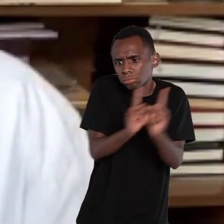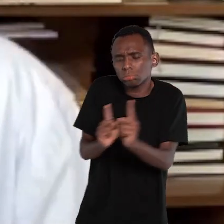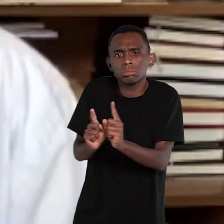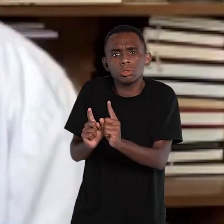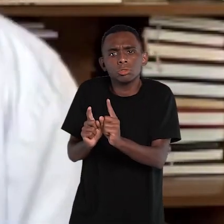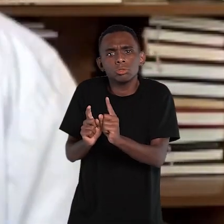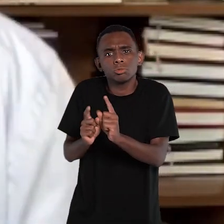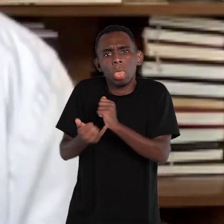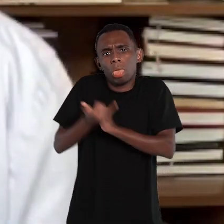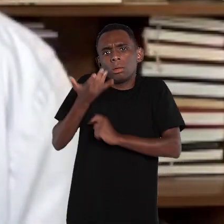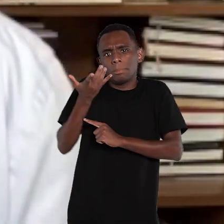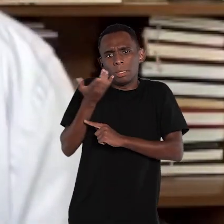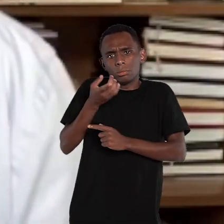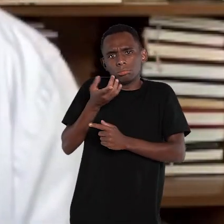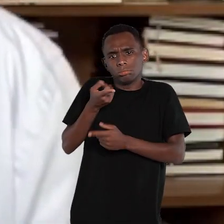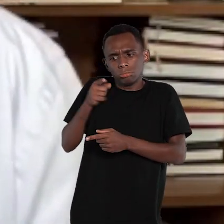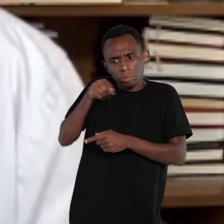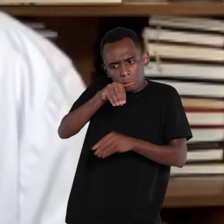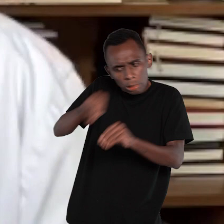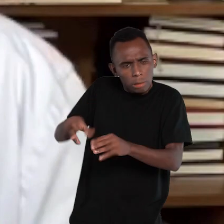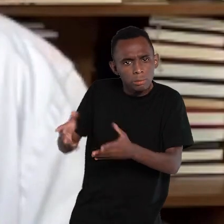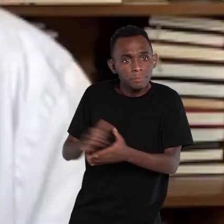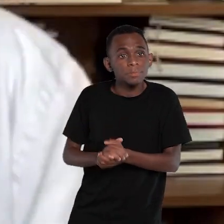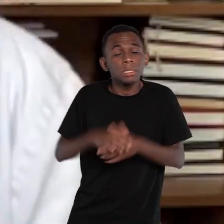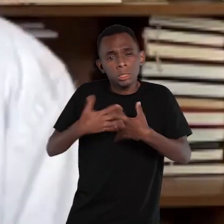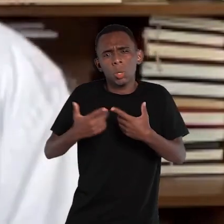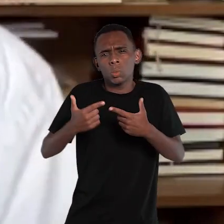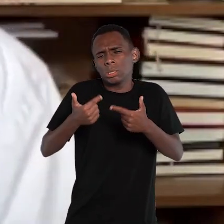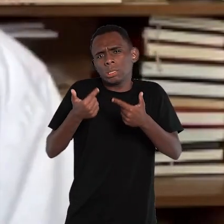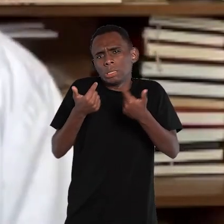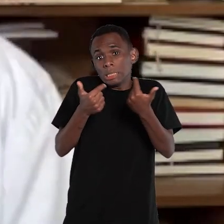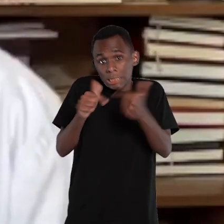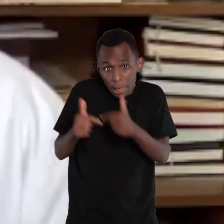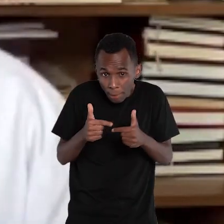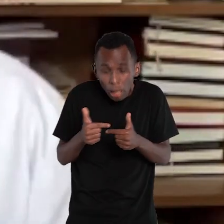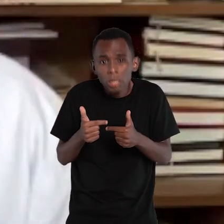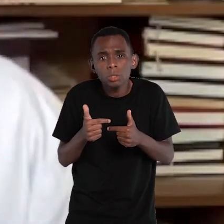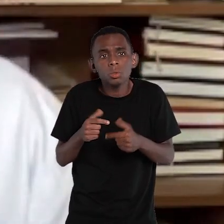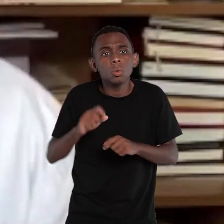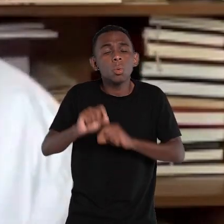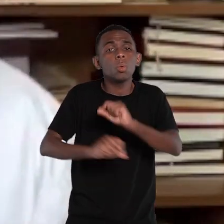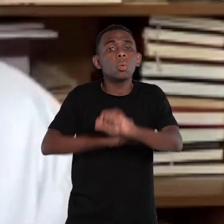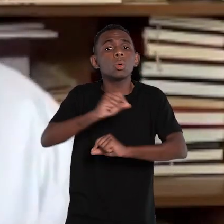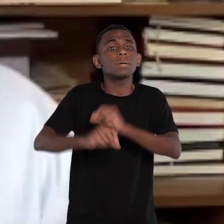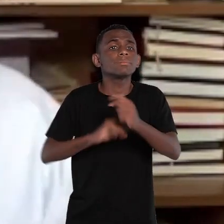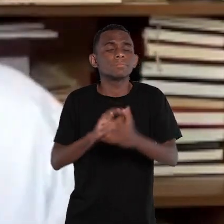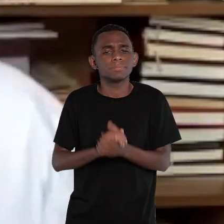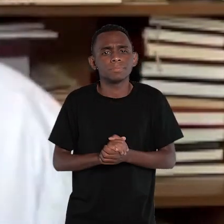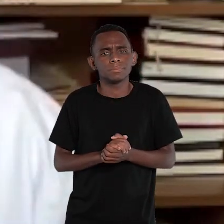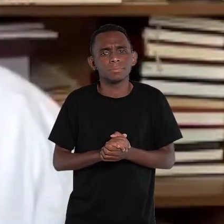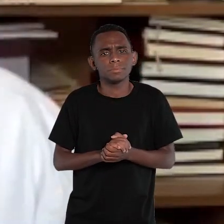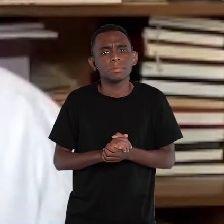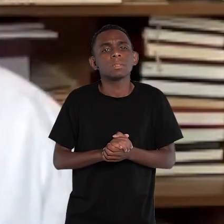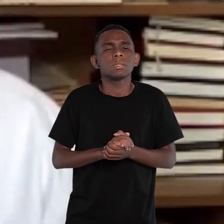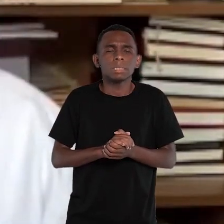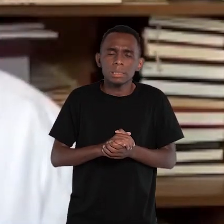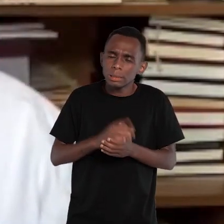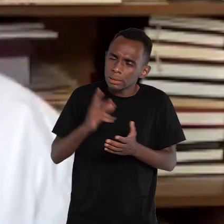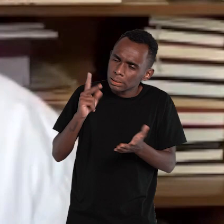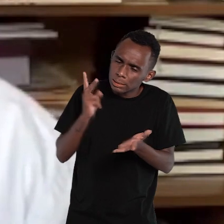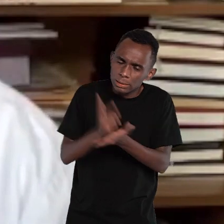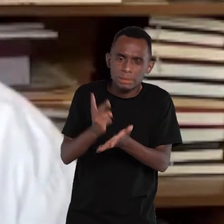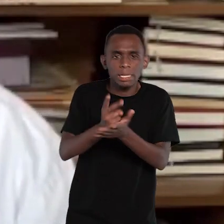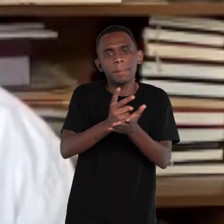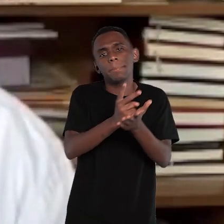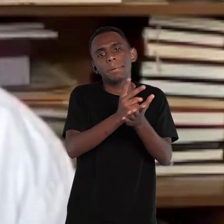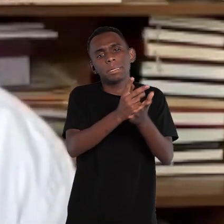tipo de, digamos assim, de atitude vai passar por todos os contos em algum